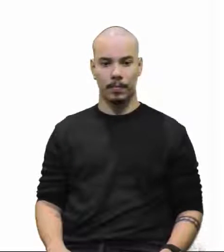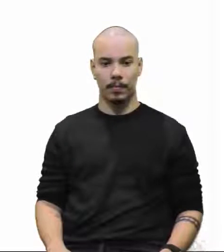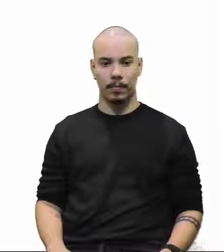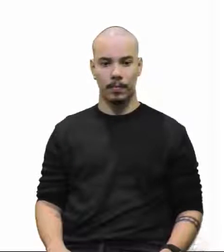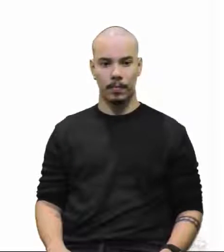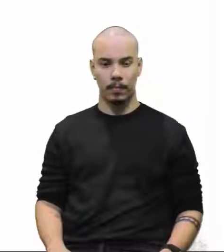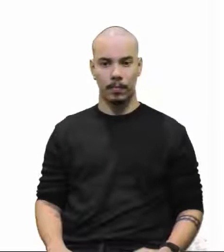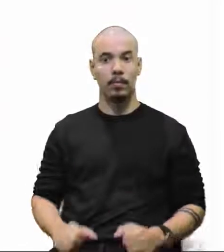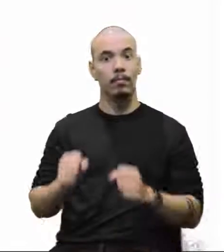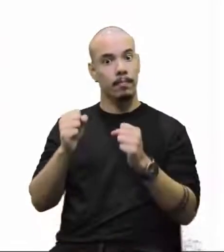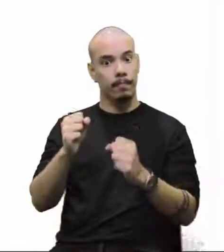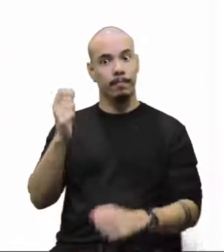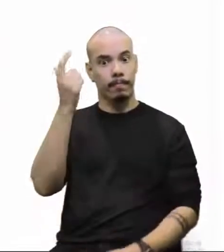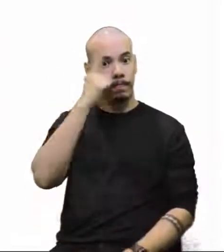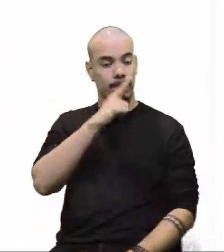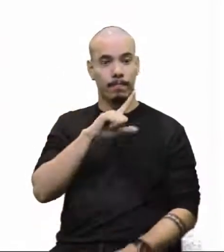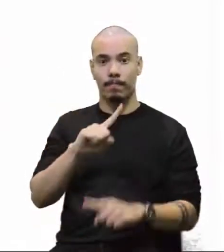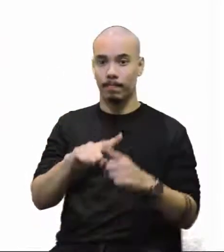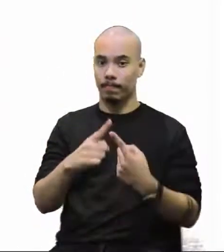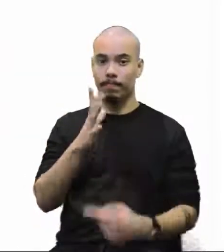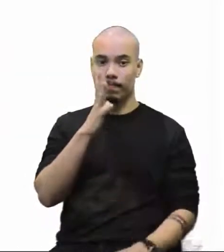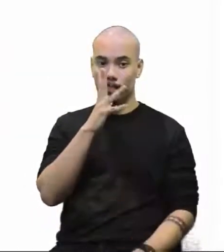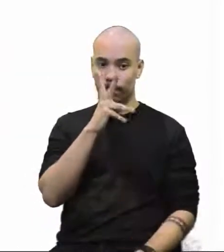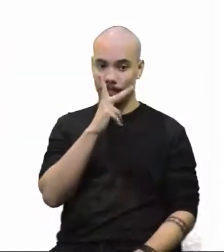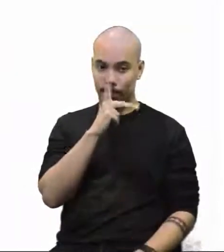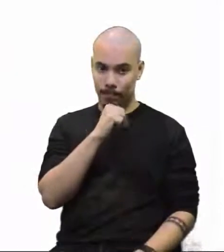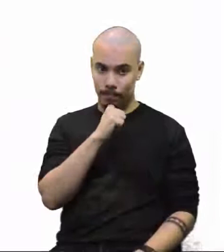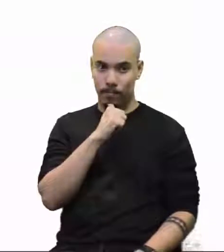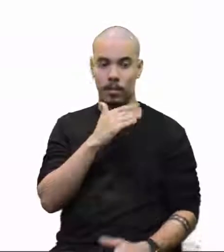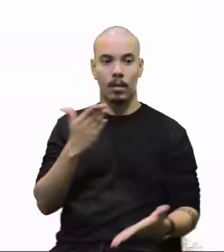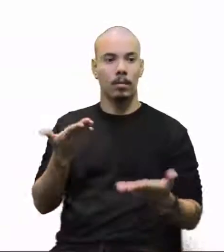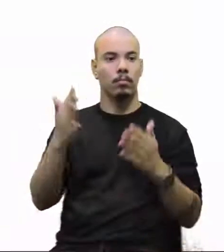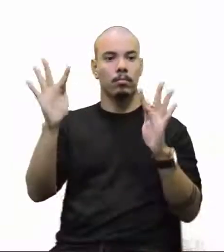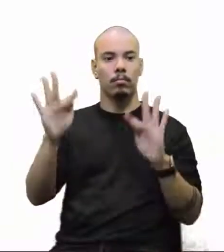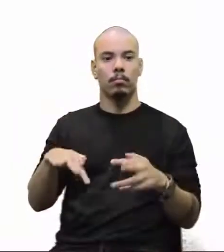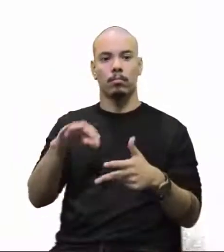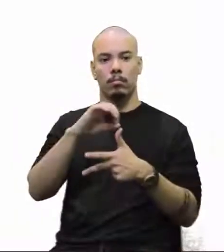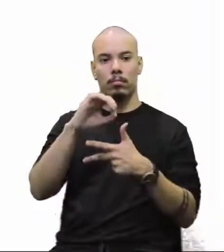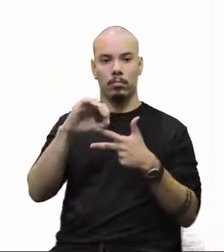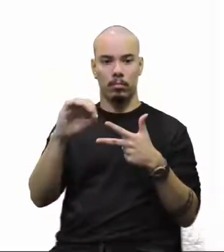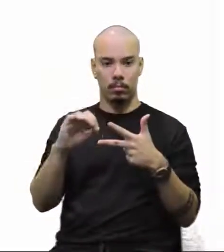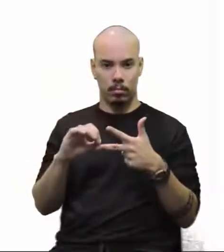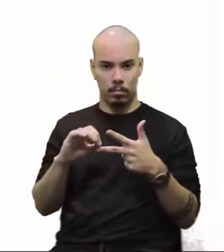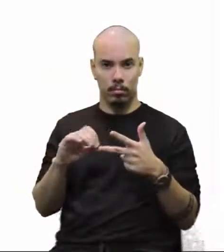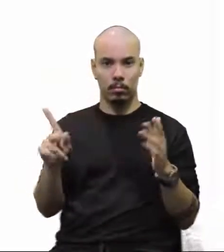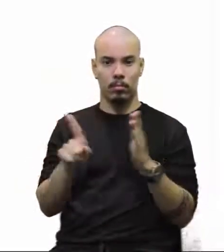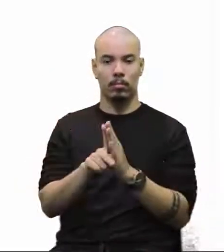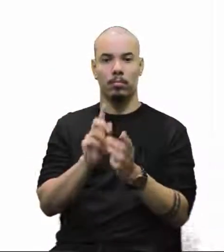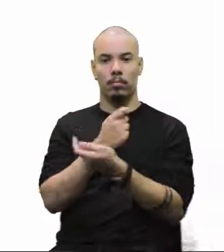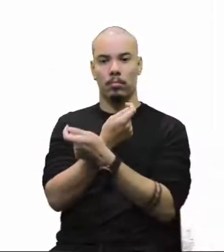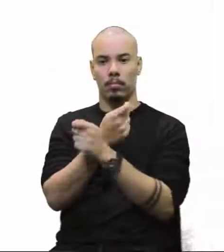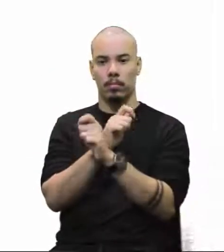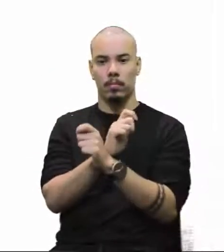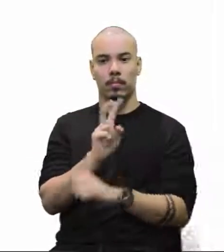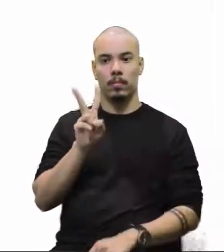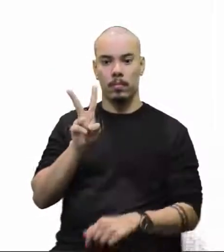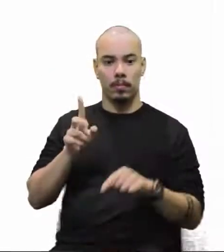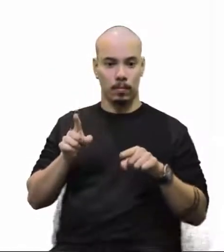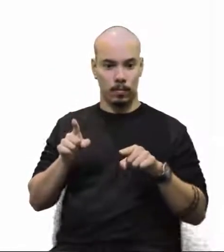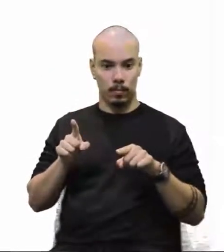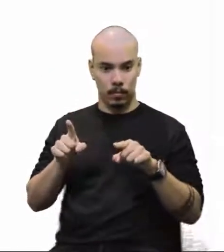conseguir. Pode conseguir, mas vai fazer bastante volta. E para finalizar, né? Uma questão de Enem, né? Dois condutores